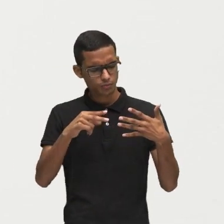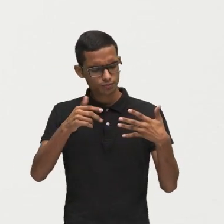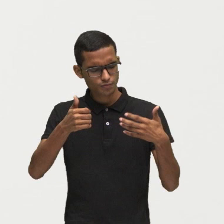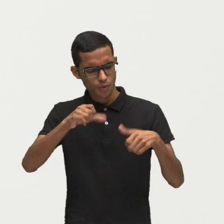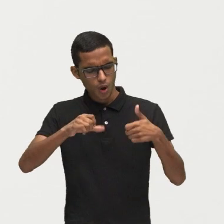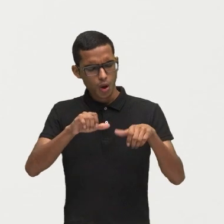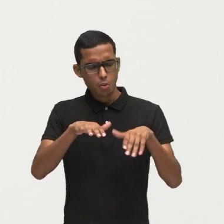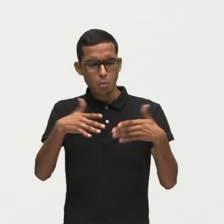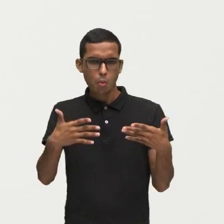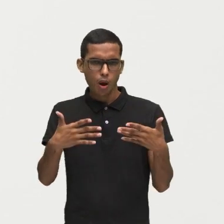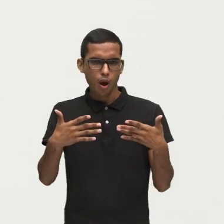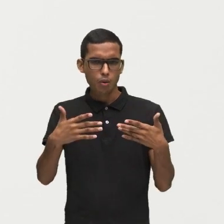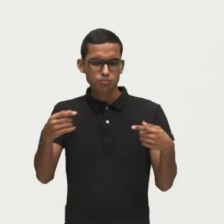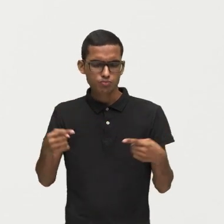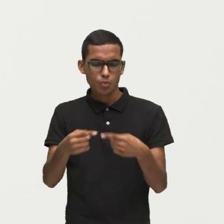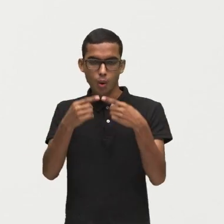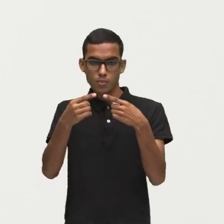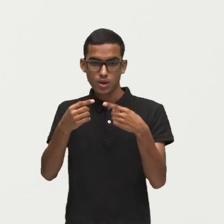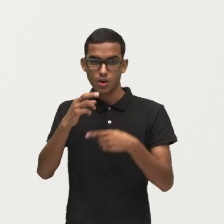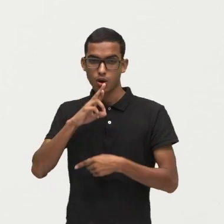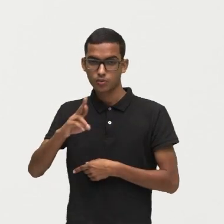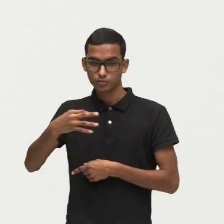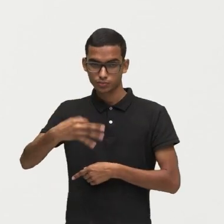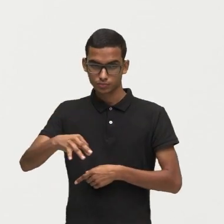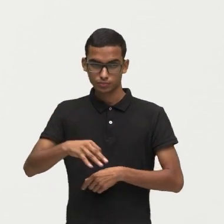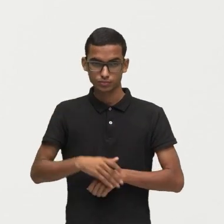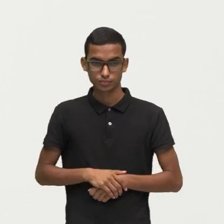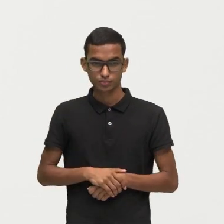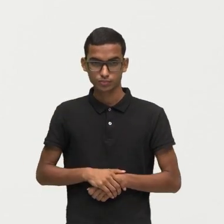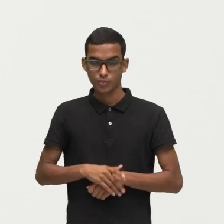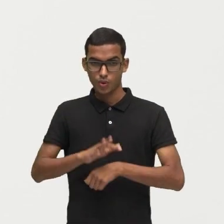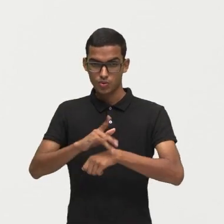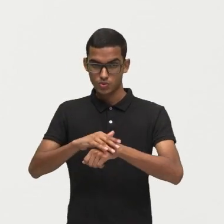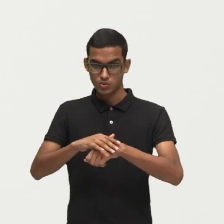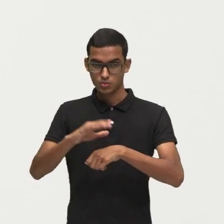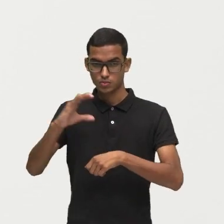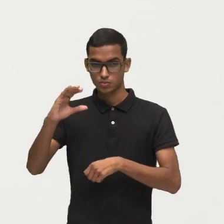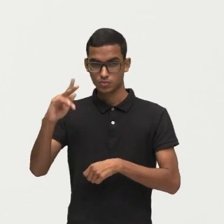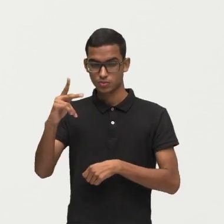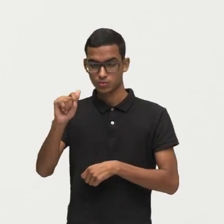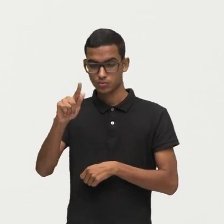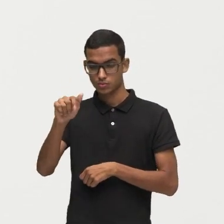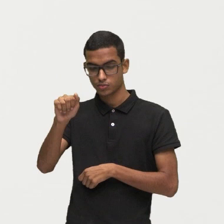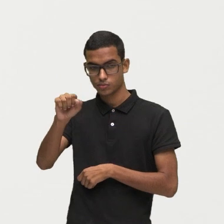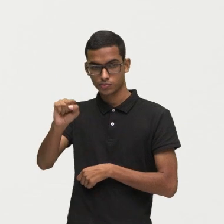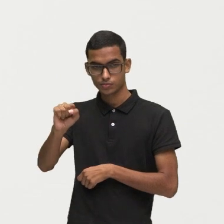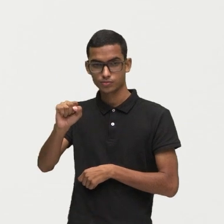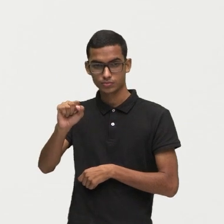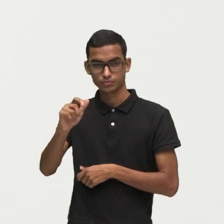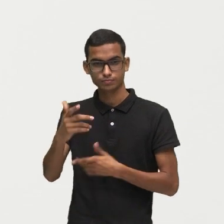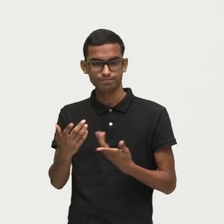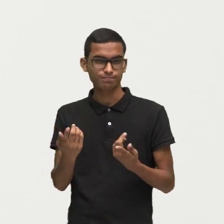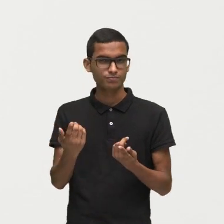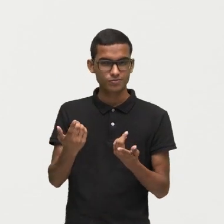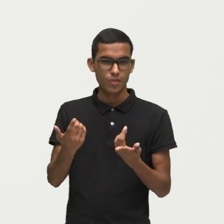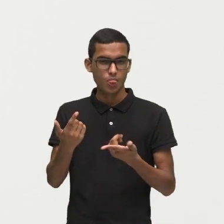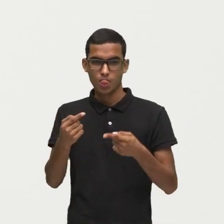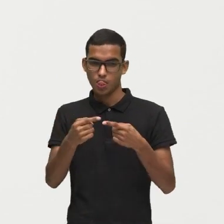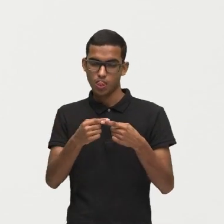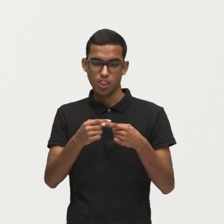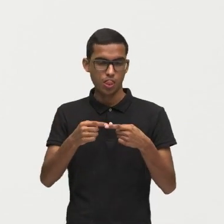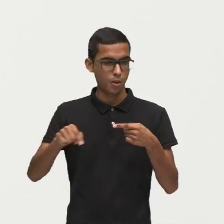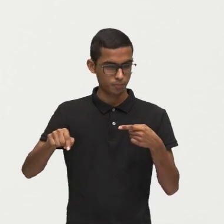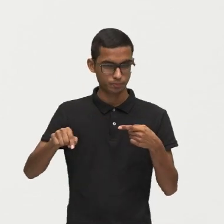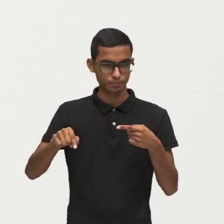se encaixa. Mas aí a gente já percebe que a doença de Chagas não entra aqui, ainda que possa ter algum agravo e possa causar